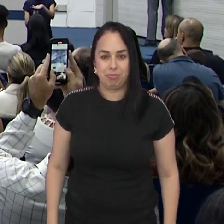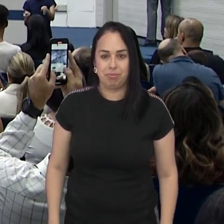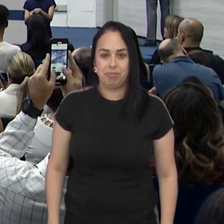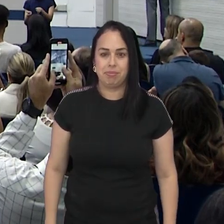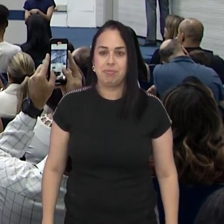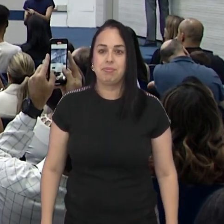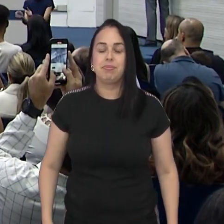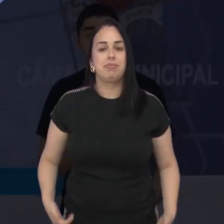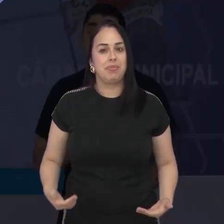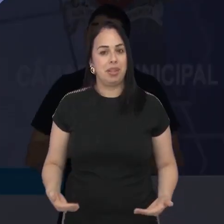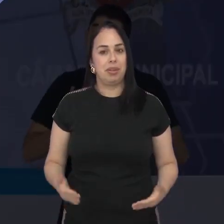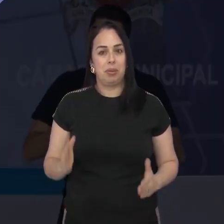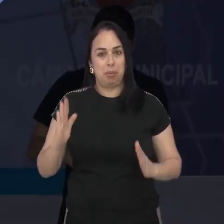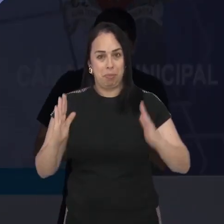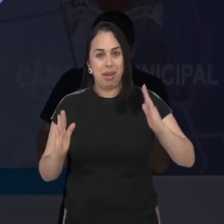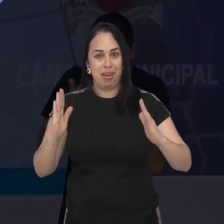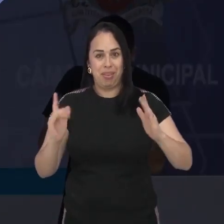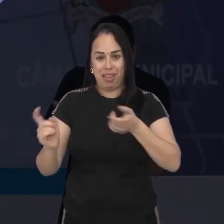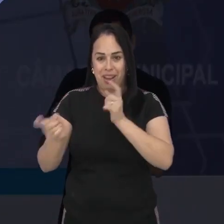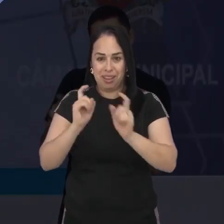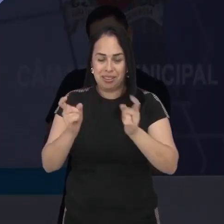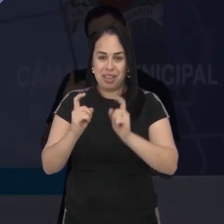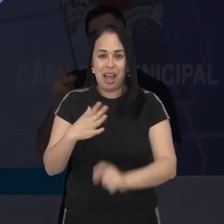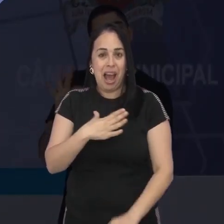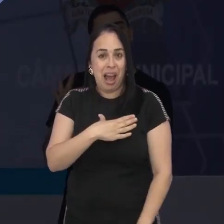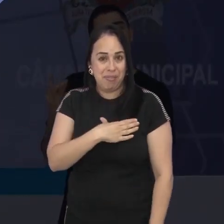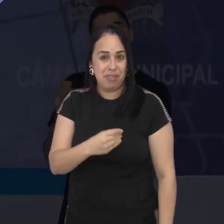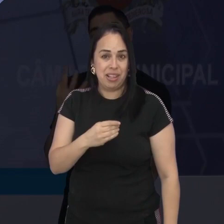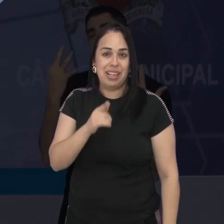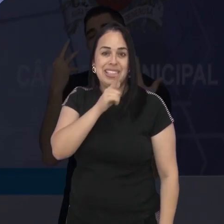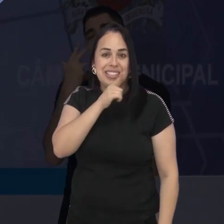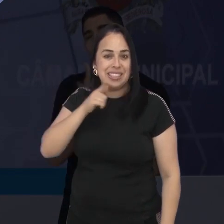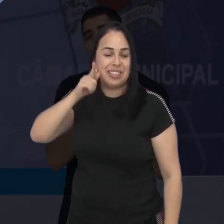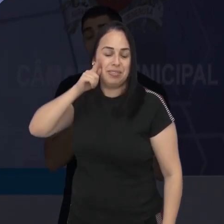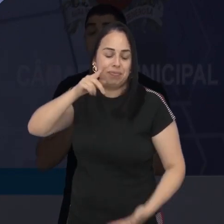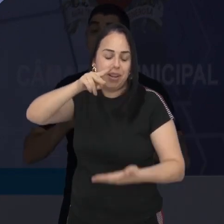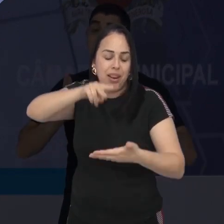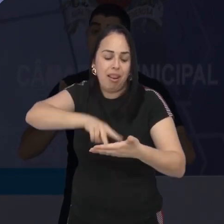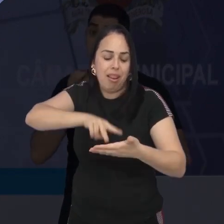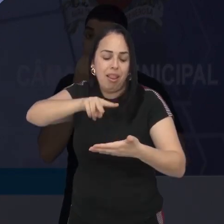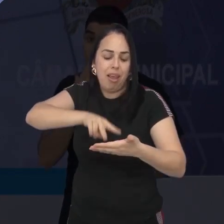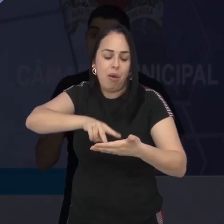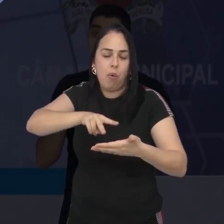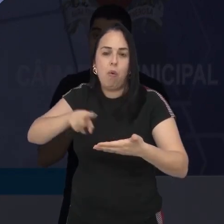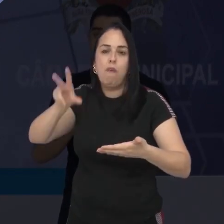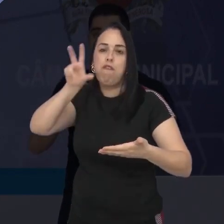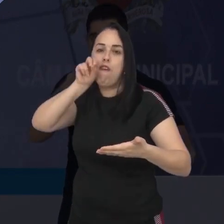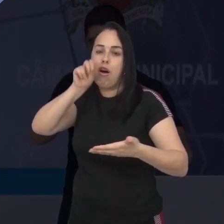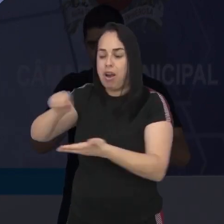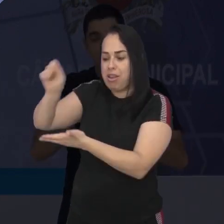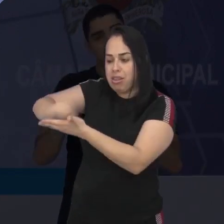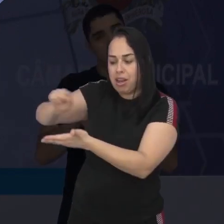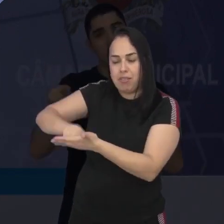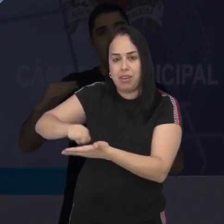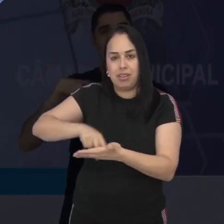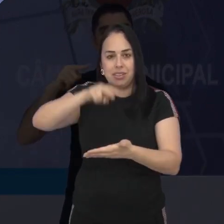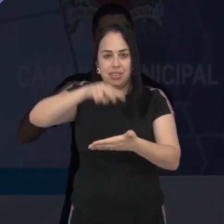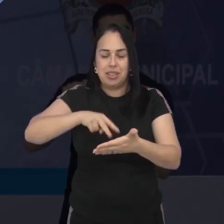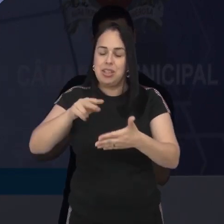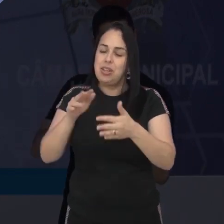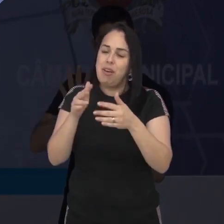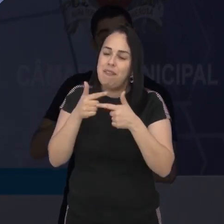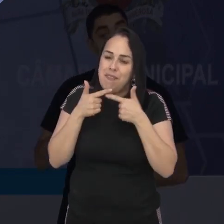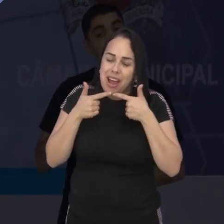Jardim das Indústrias. Durante a solenidade, a filha de Marcos Davi leu uma mensagem do pai do homenageado.